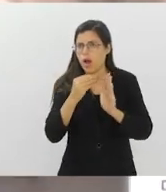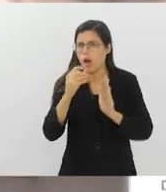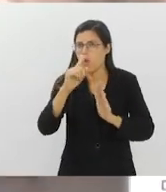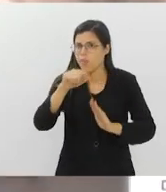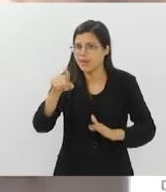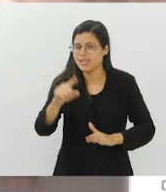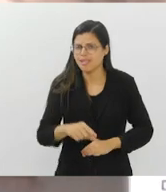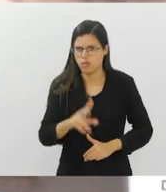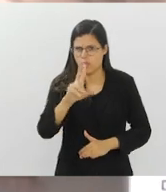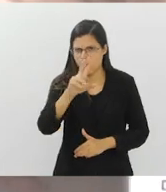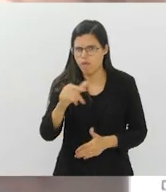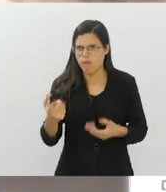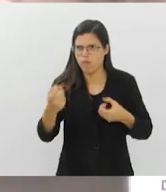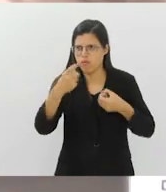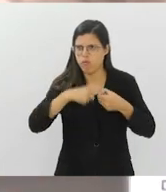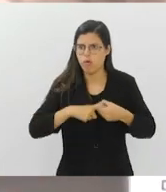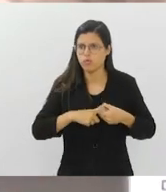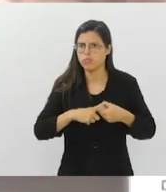voltar? Ponto 1.